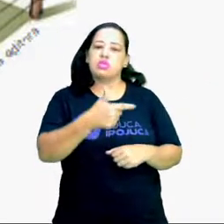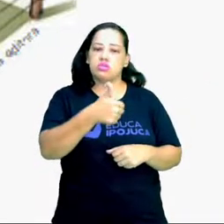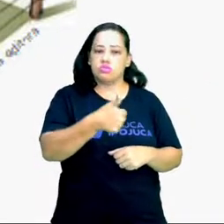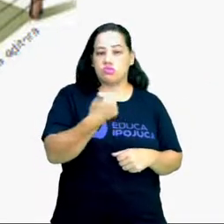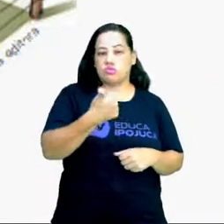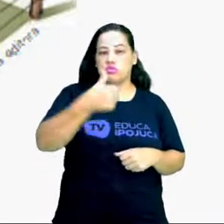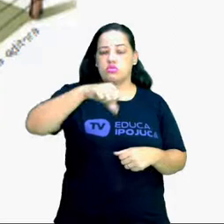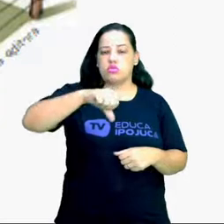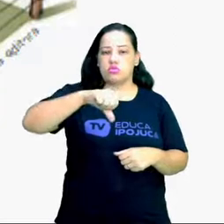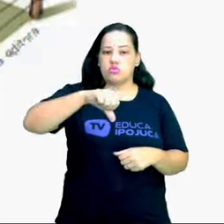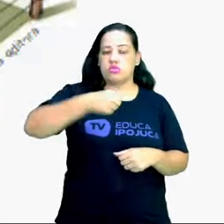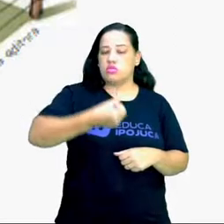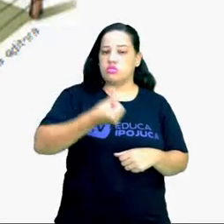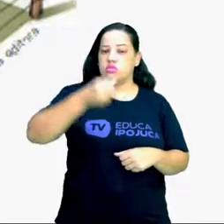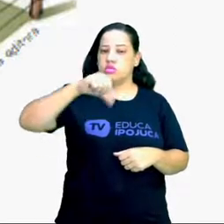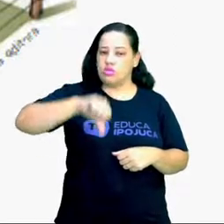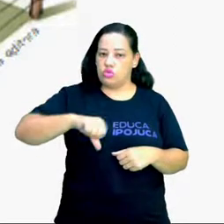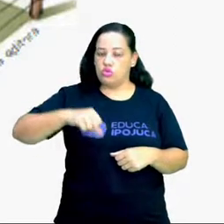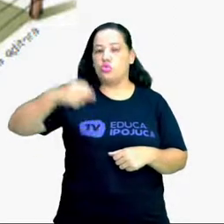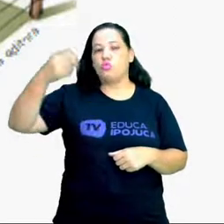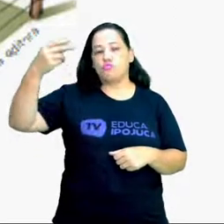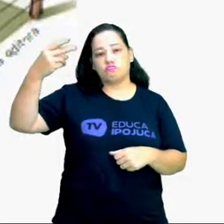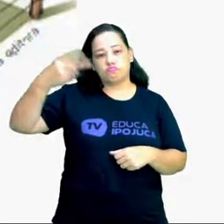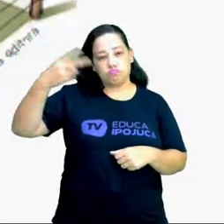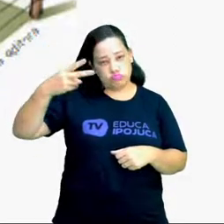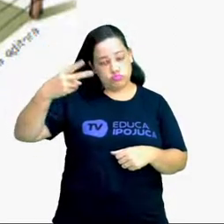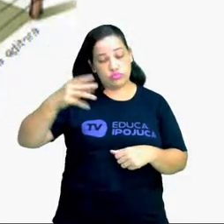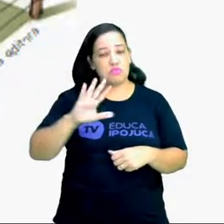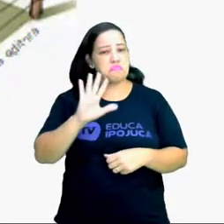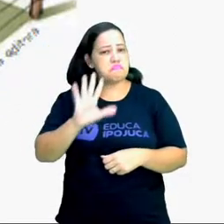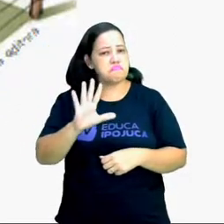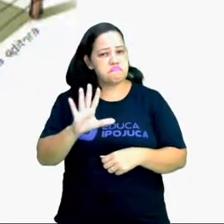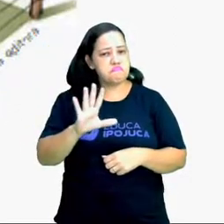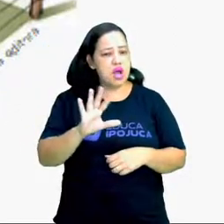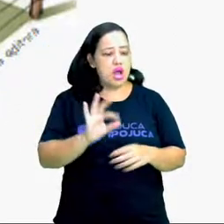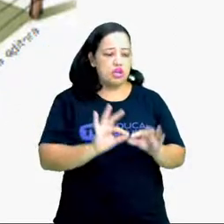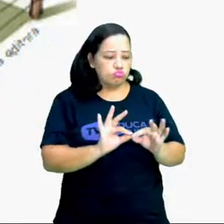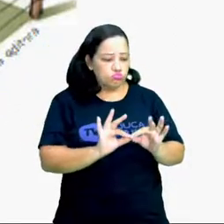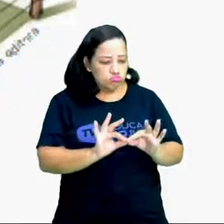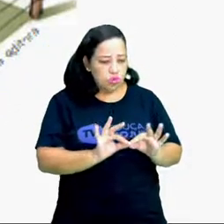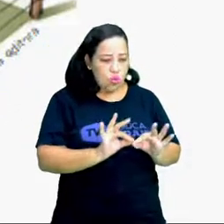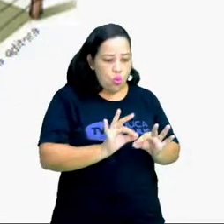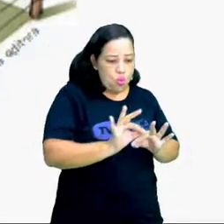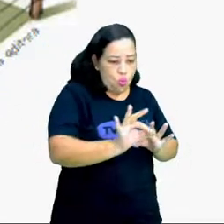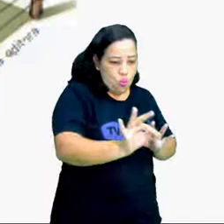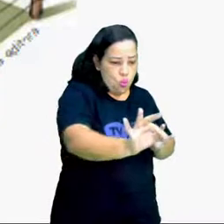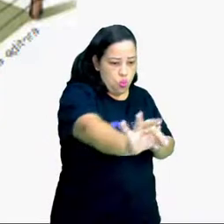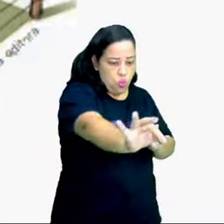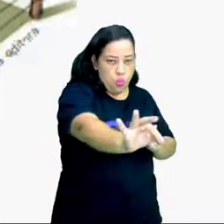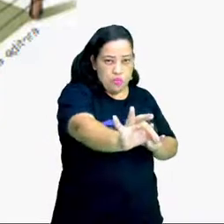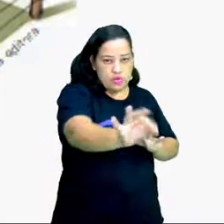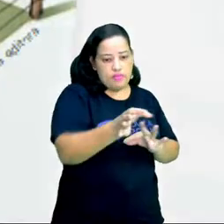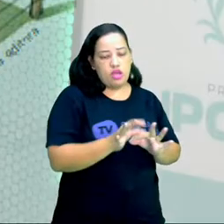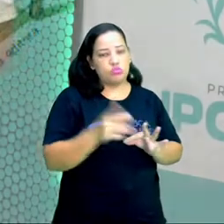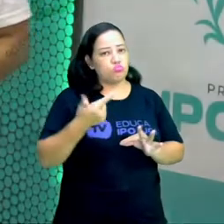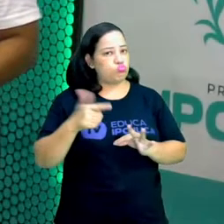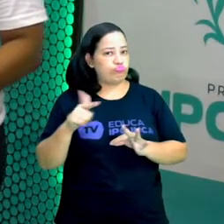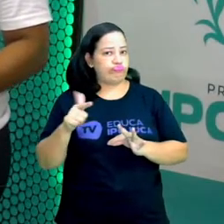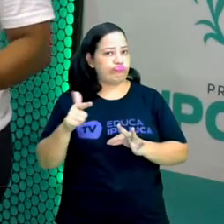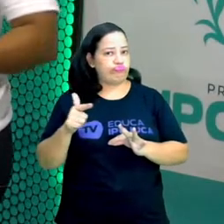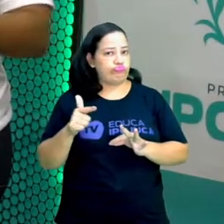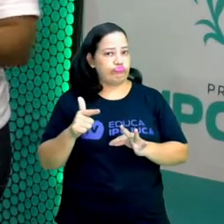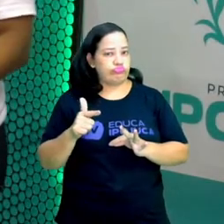Porém, nela não estava registrada a medida do comprimento de cada lado deste